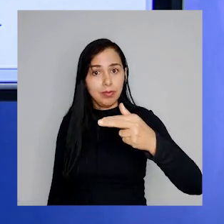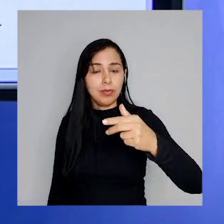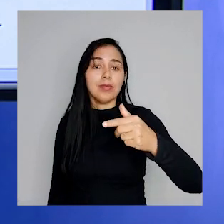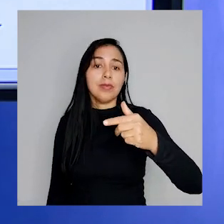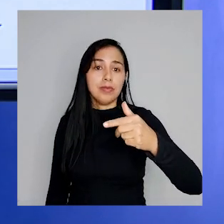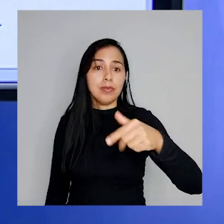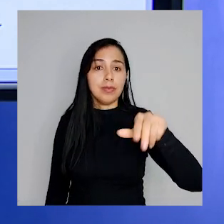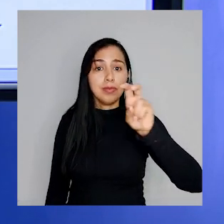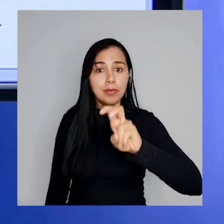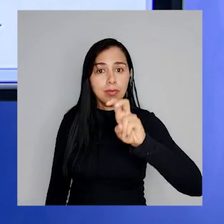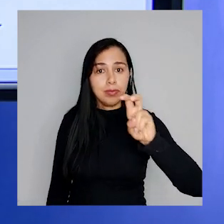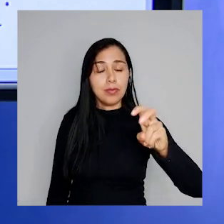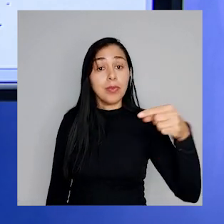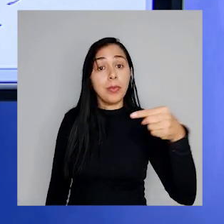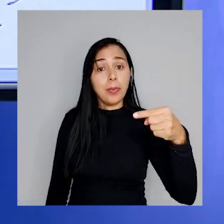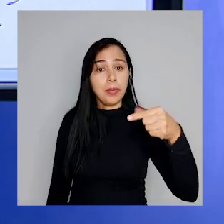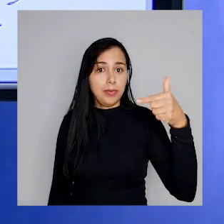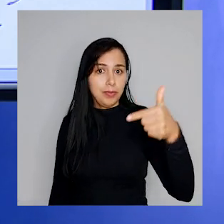22.